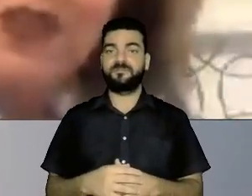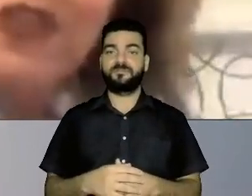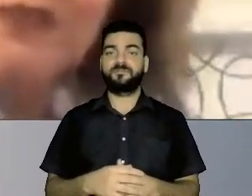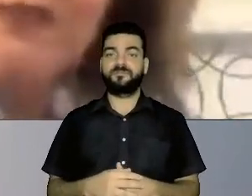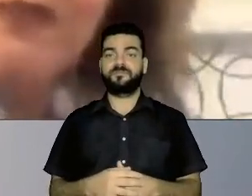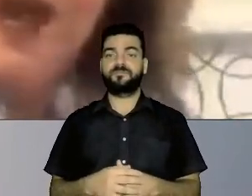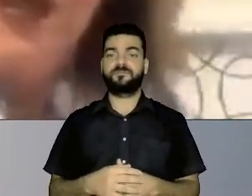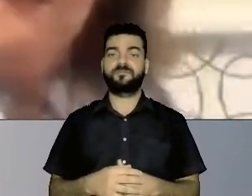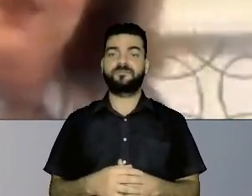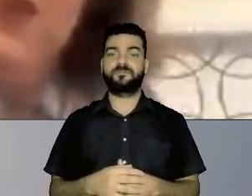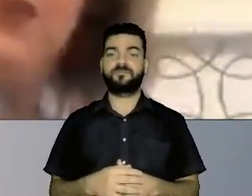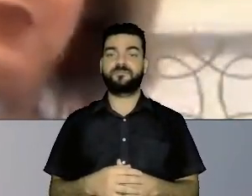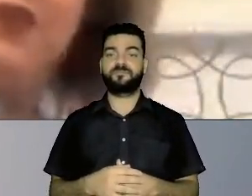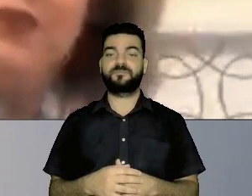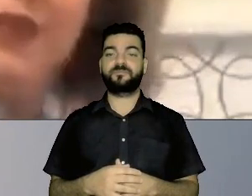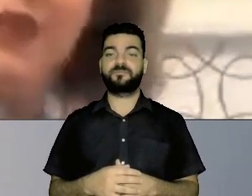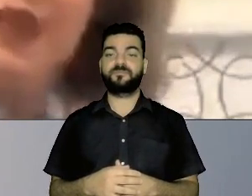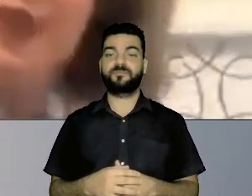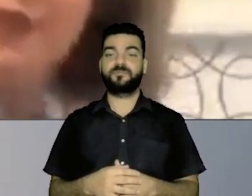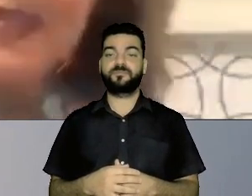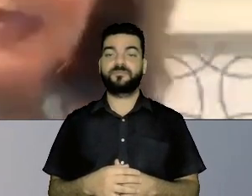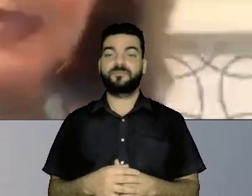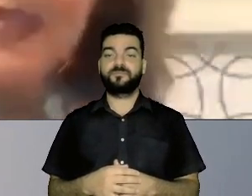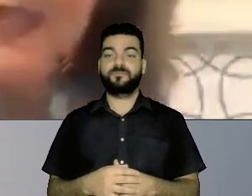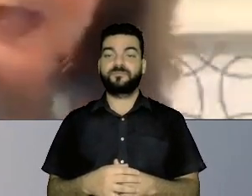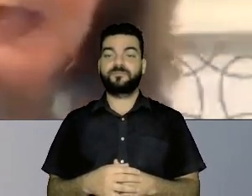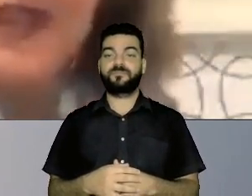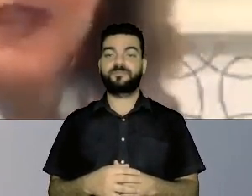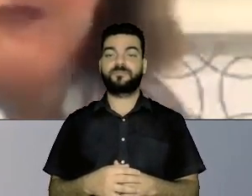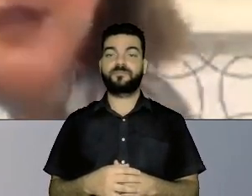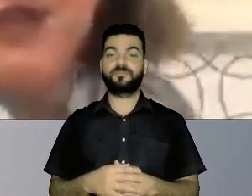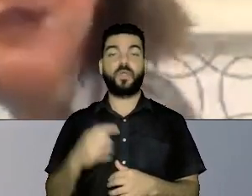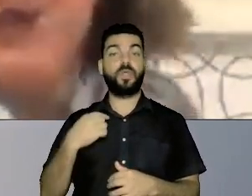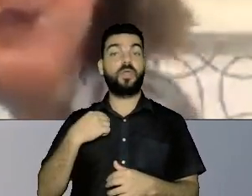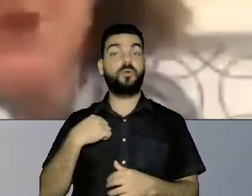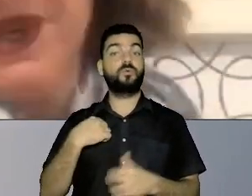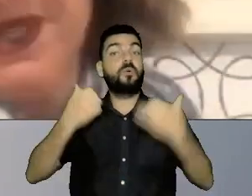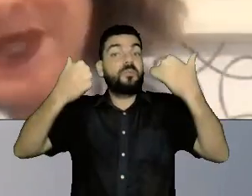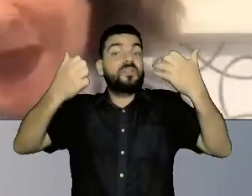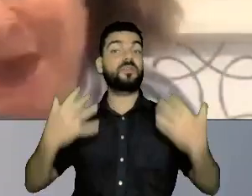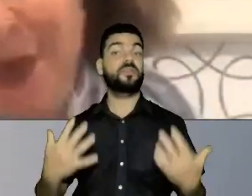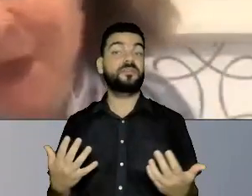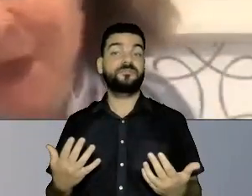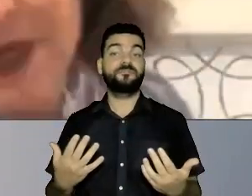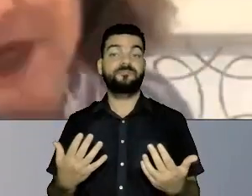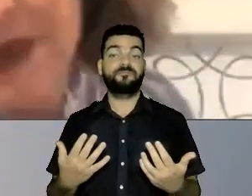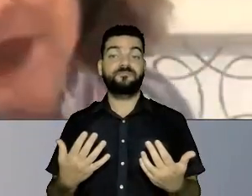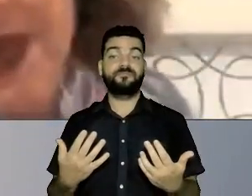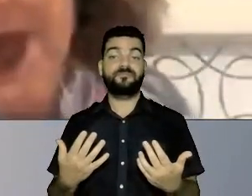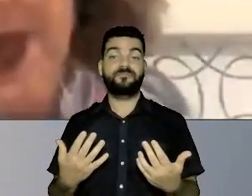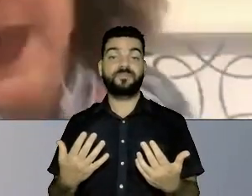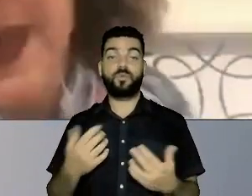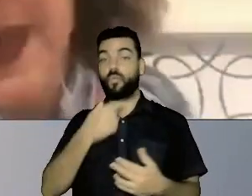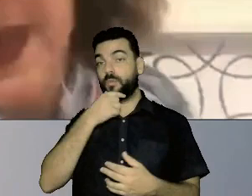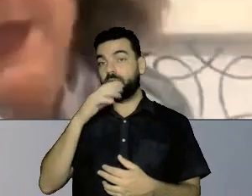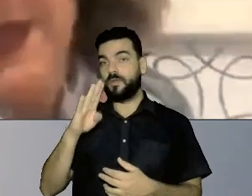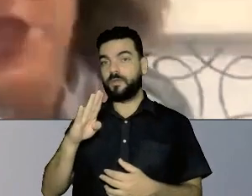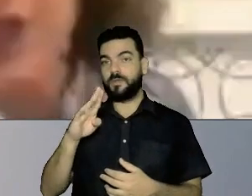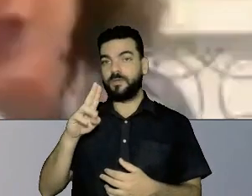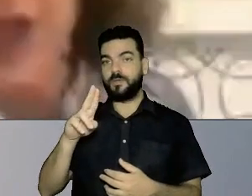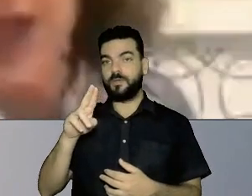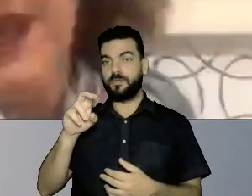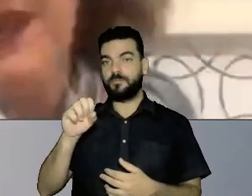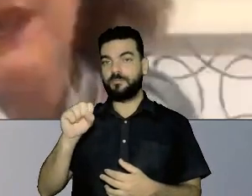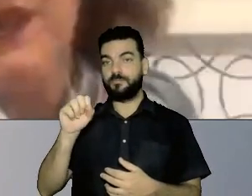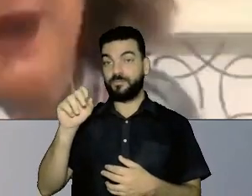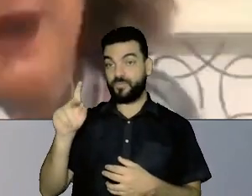A gente fala muito, eu comecei citando exatamente o Banksy, e a